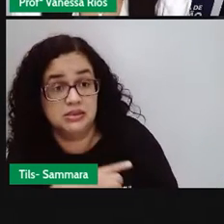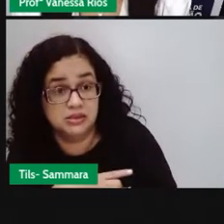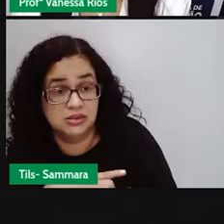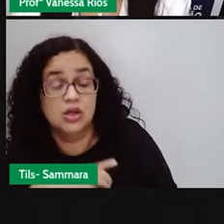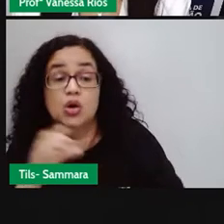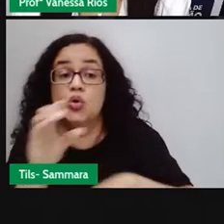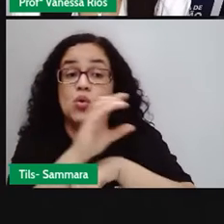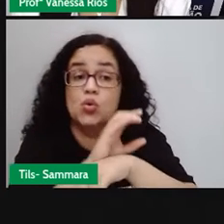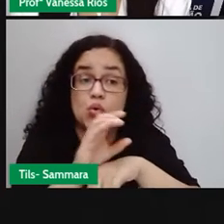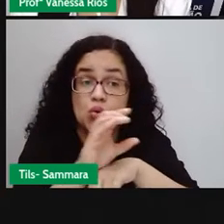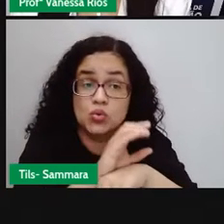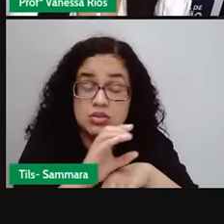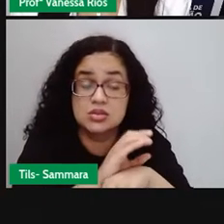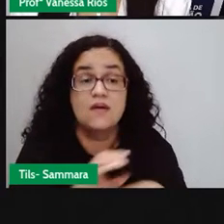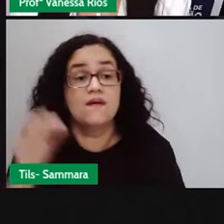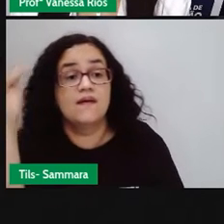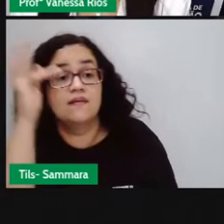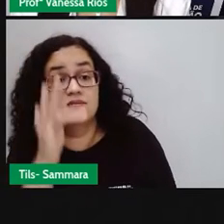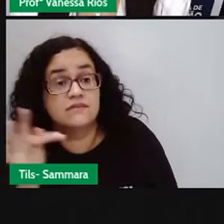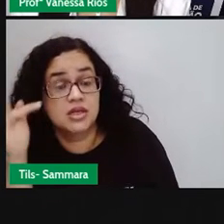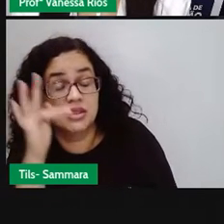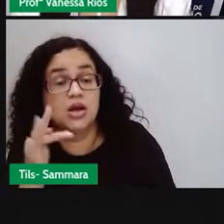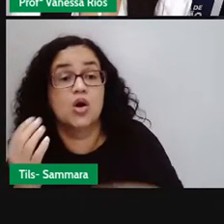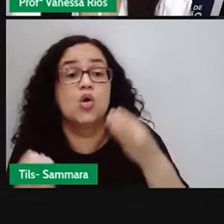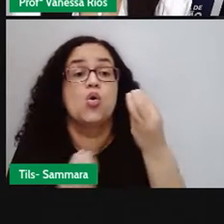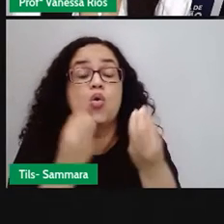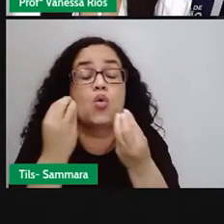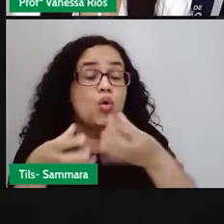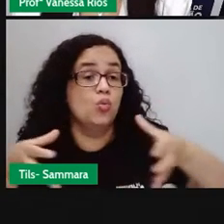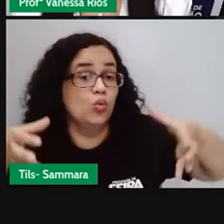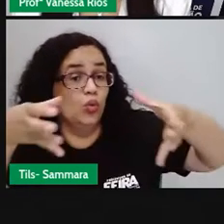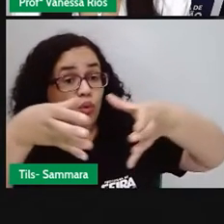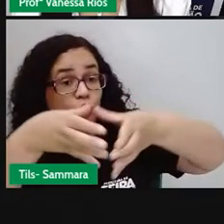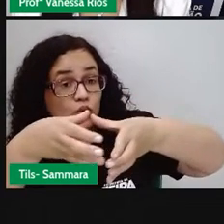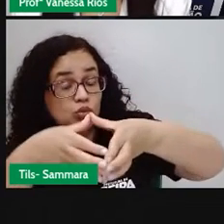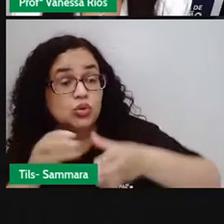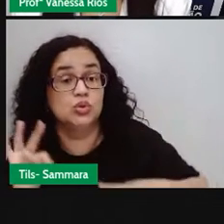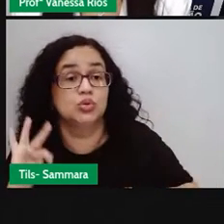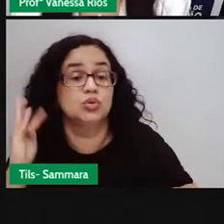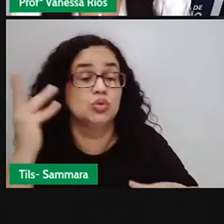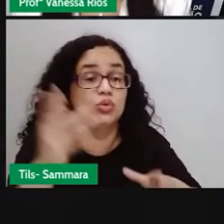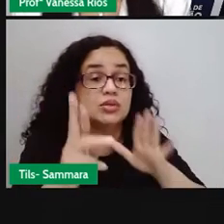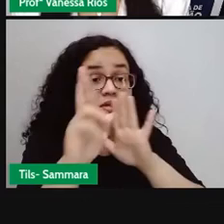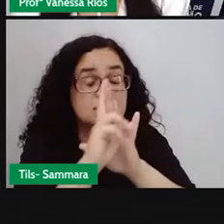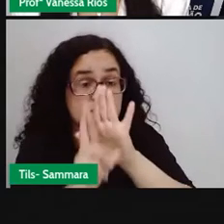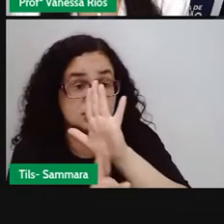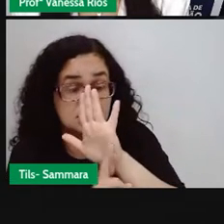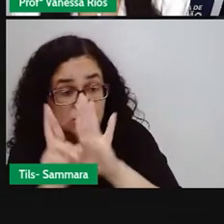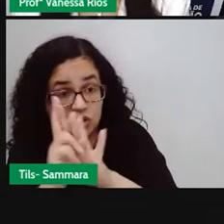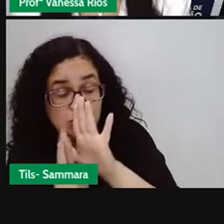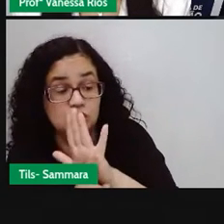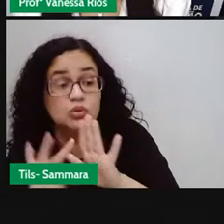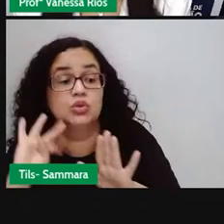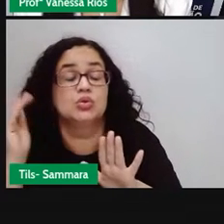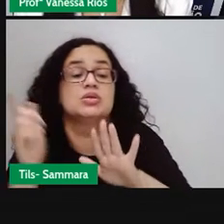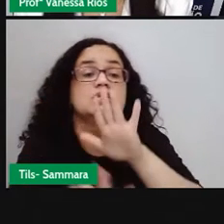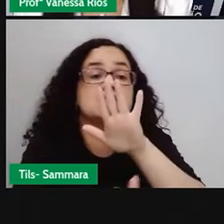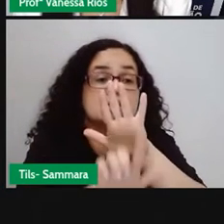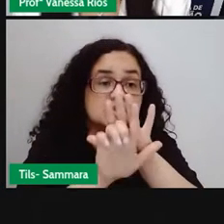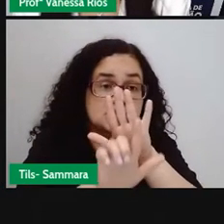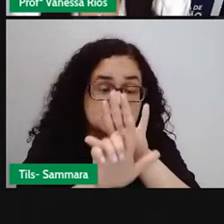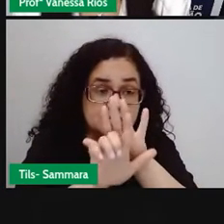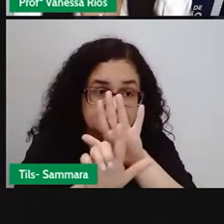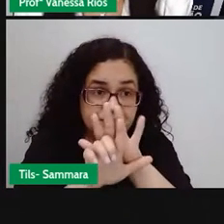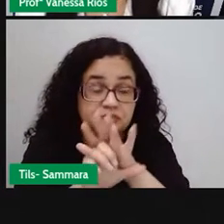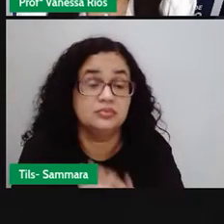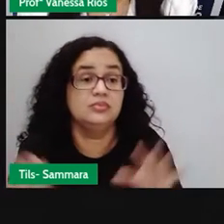Constituição Federal é como se fosse o conjunto ali de todas as regras, de todas as leis que vão dirigir, que